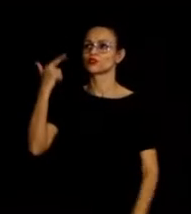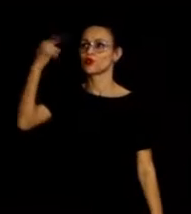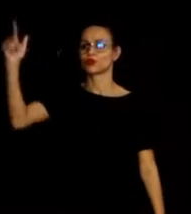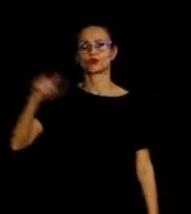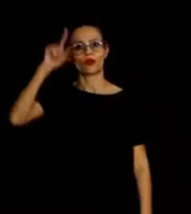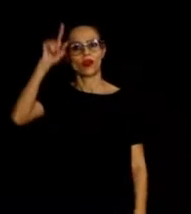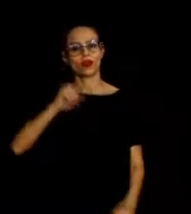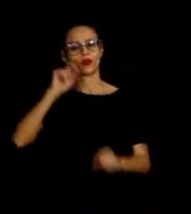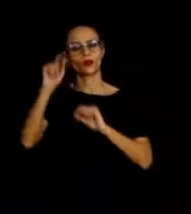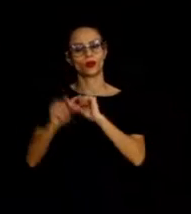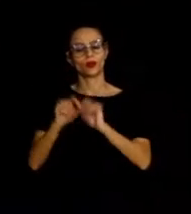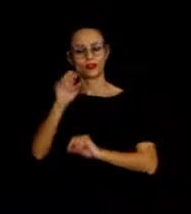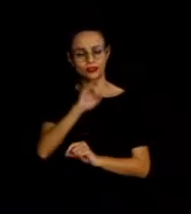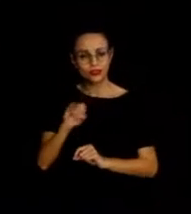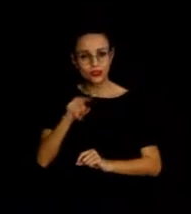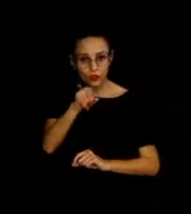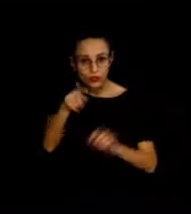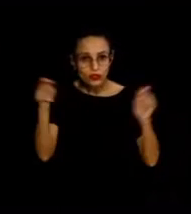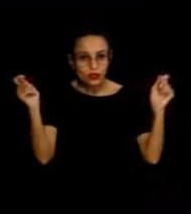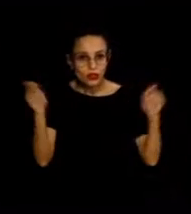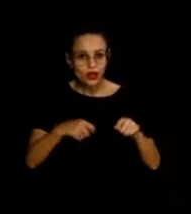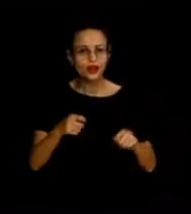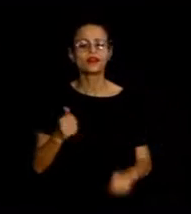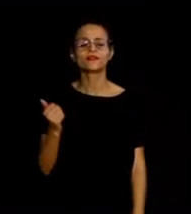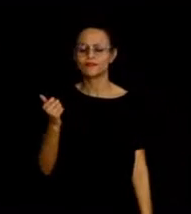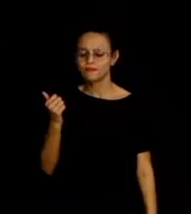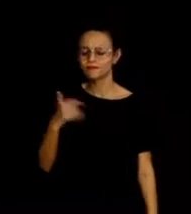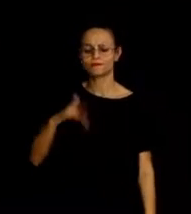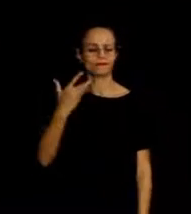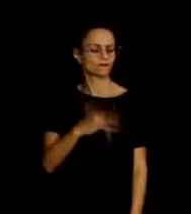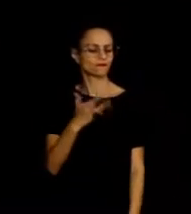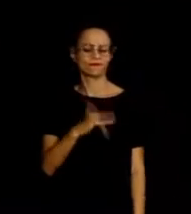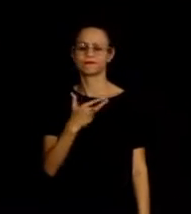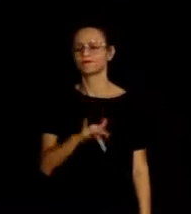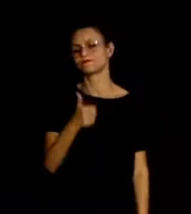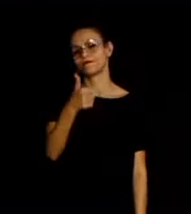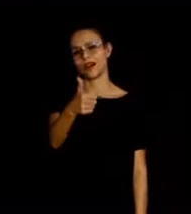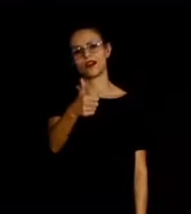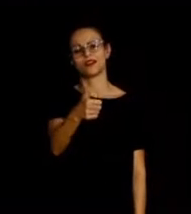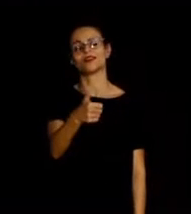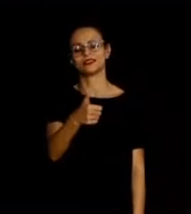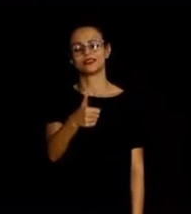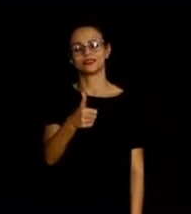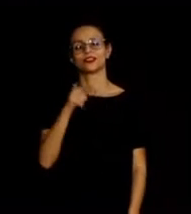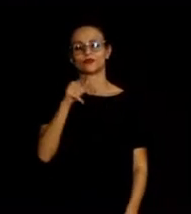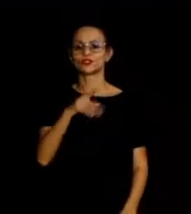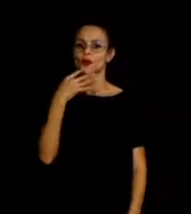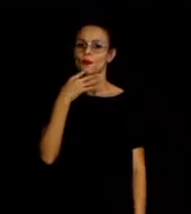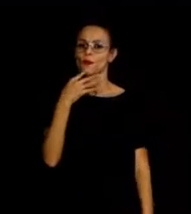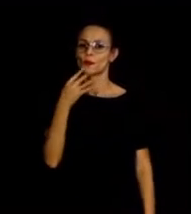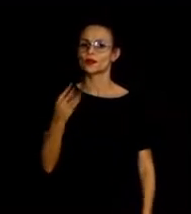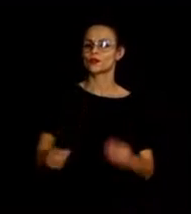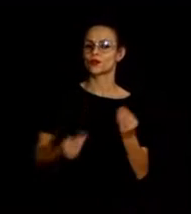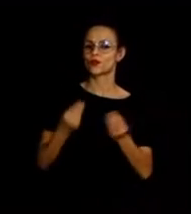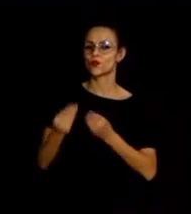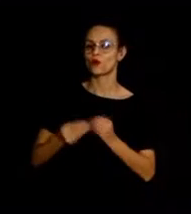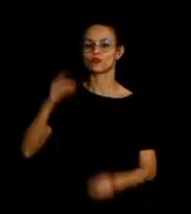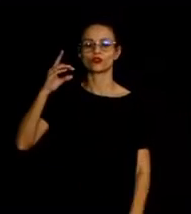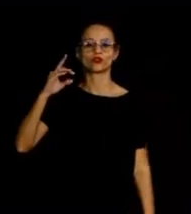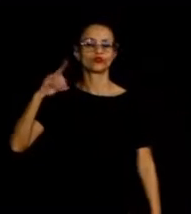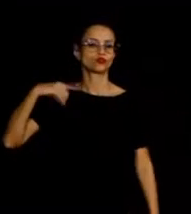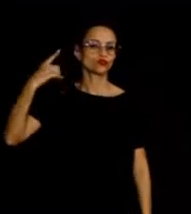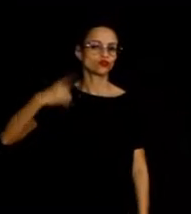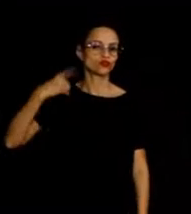algo que se estiver dentro das suas possibilidades o vale Vale muito muito muito pena insistir você conhecer Como é o